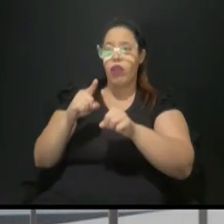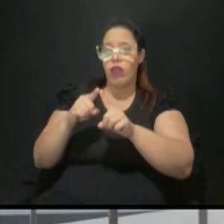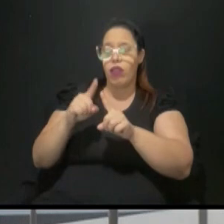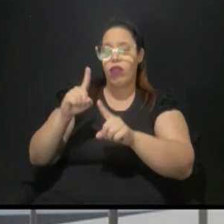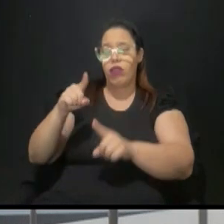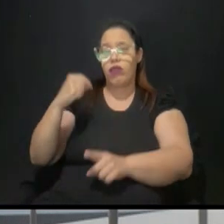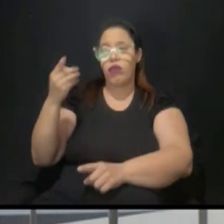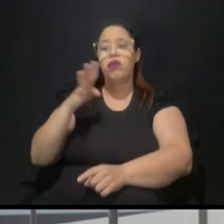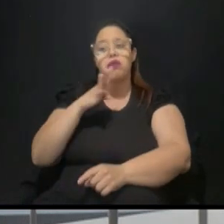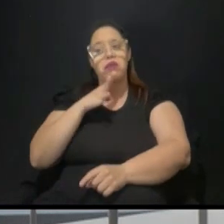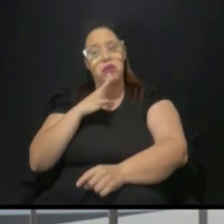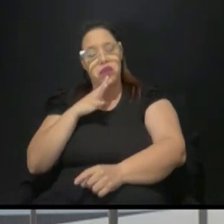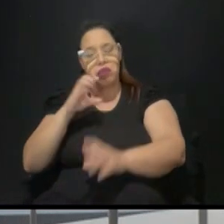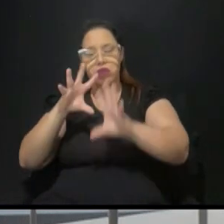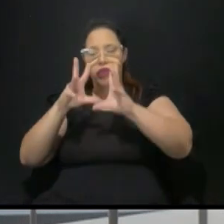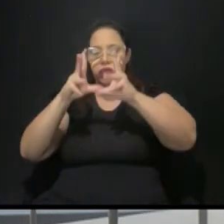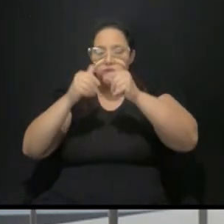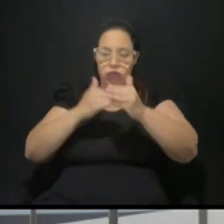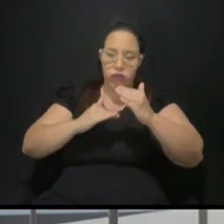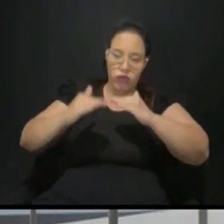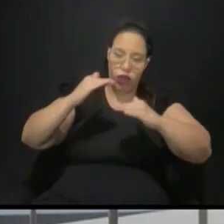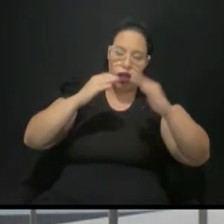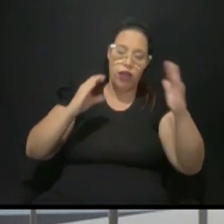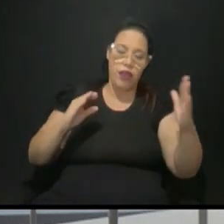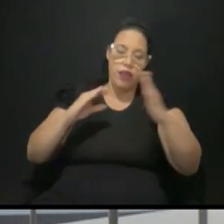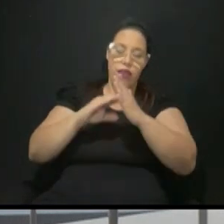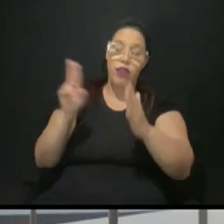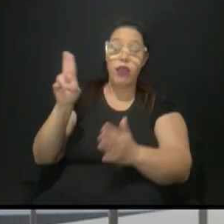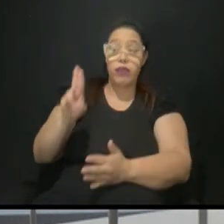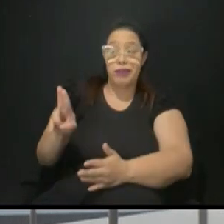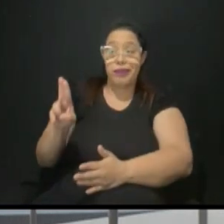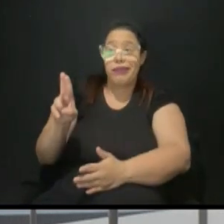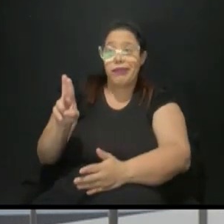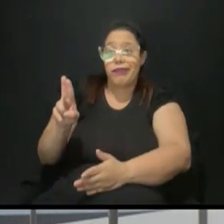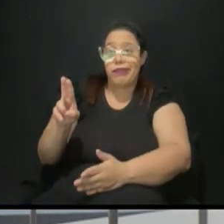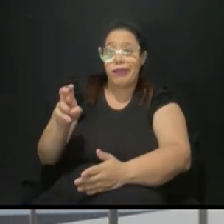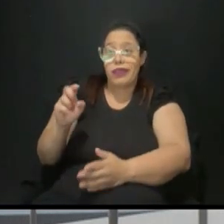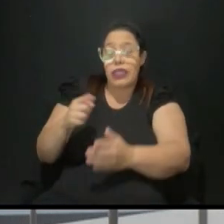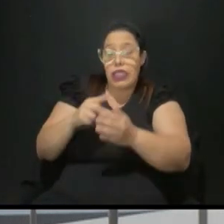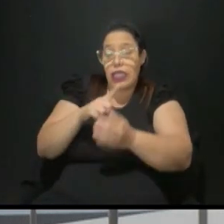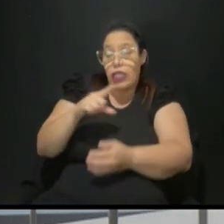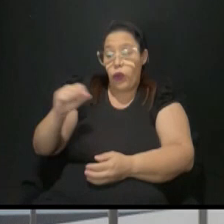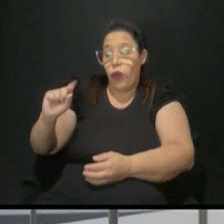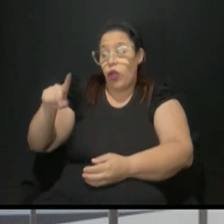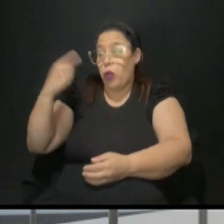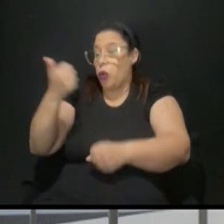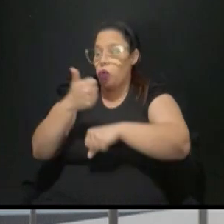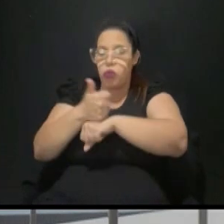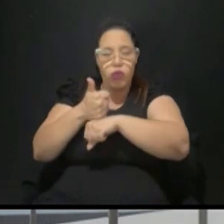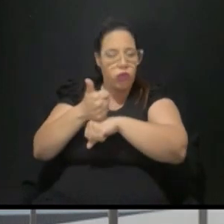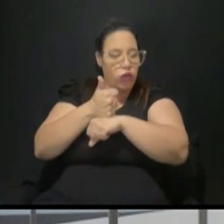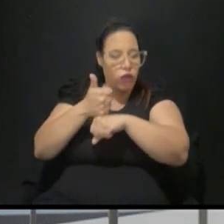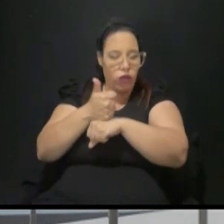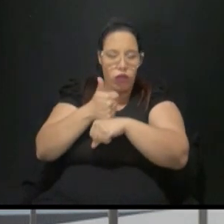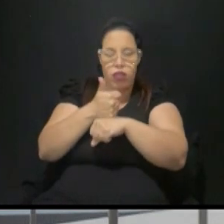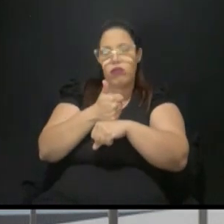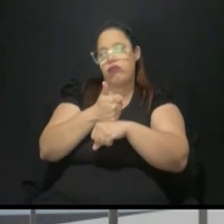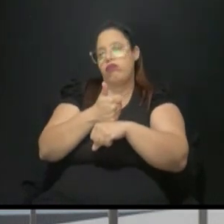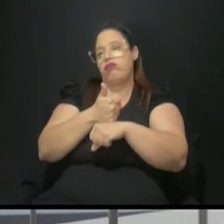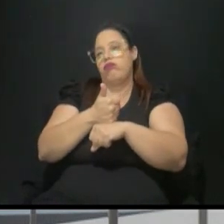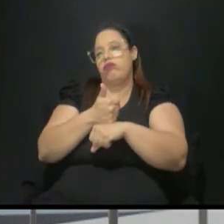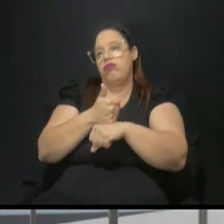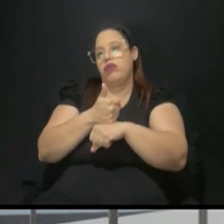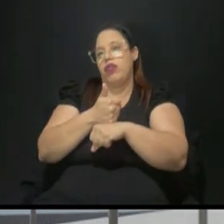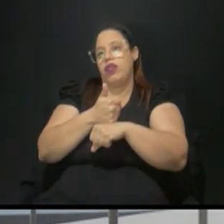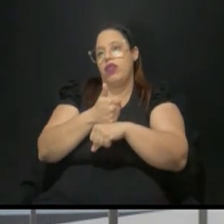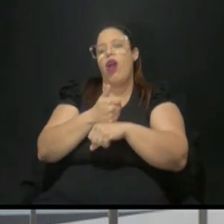todo o processo dentro da universidade e que sai de lá um outro profissional totalmente